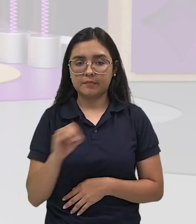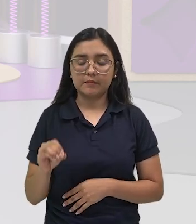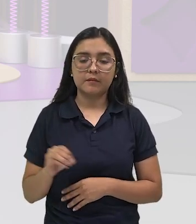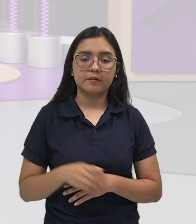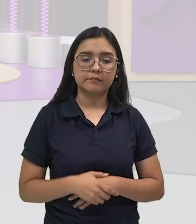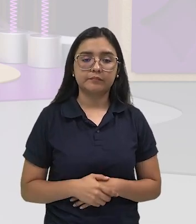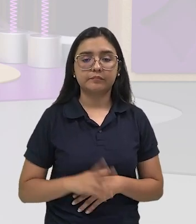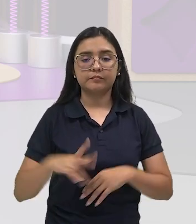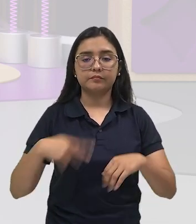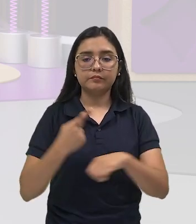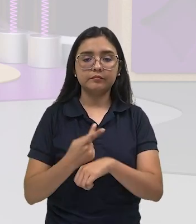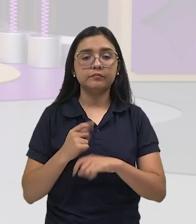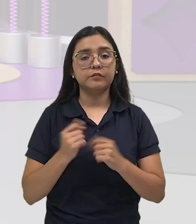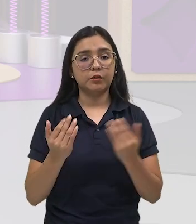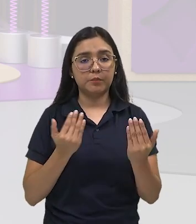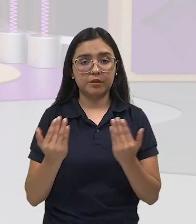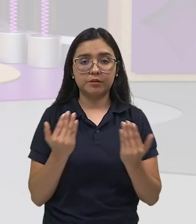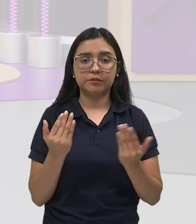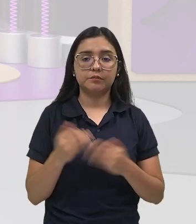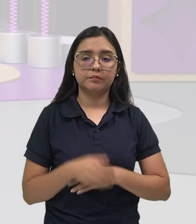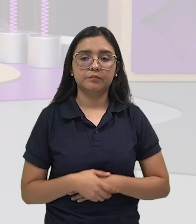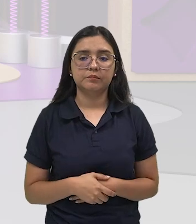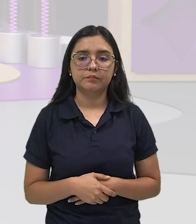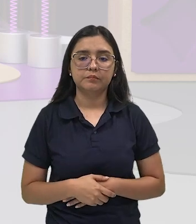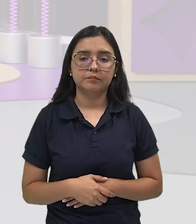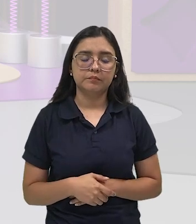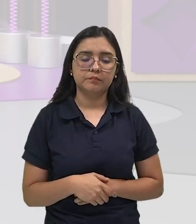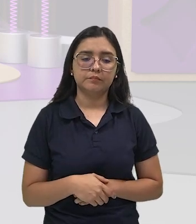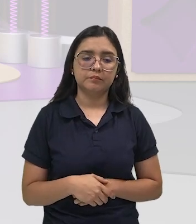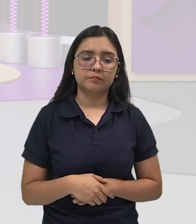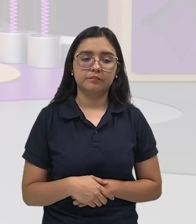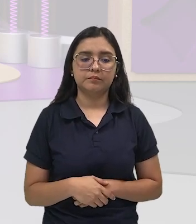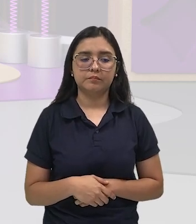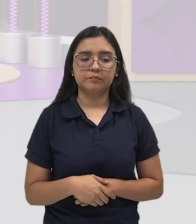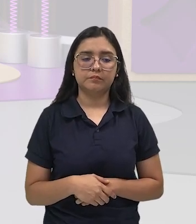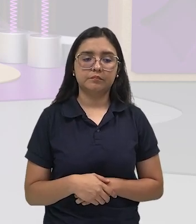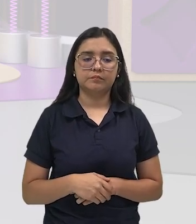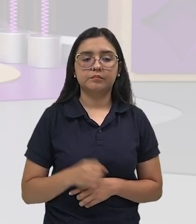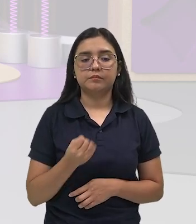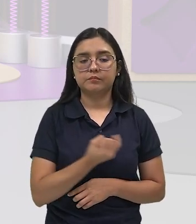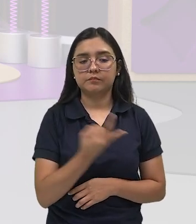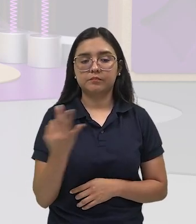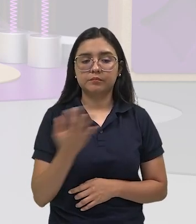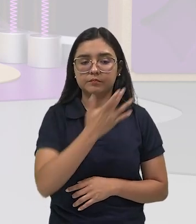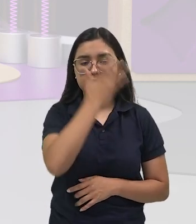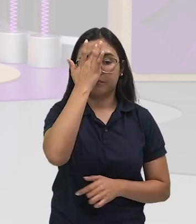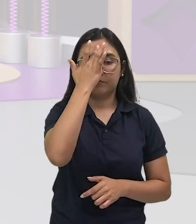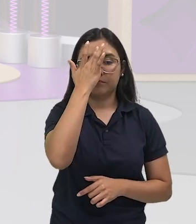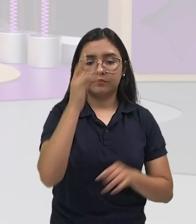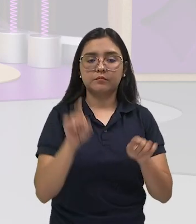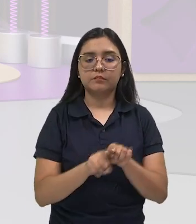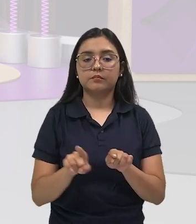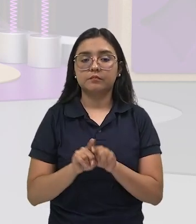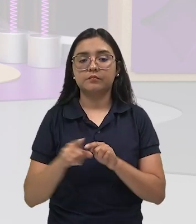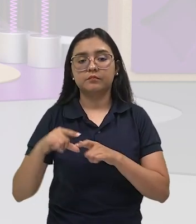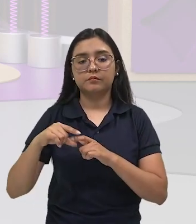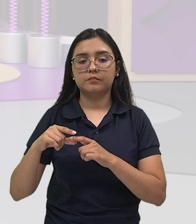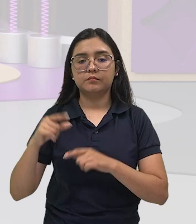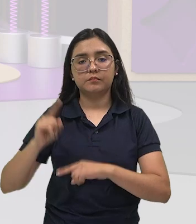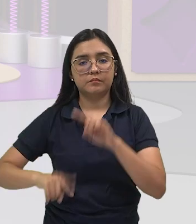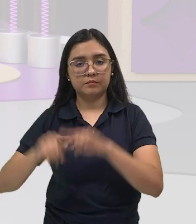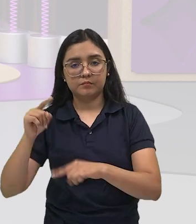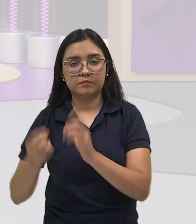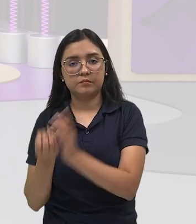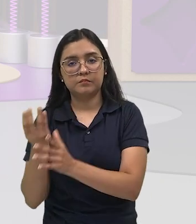para a segunda situação. Você está comparando, né? Que elas estarão ligadas com aí, ó, quantidade de funcionários e produto. Aí o que foi